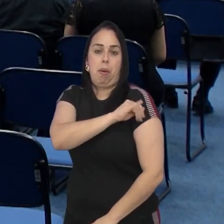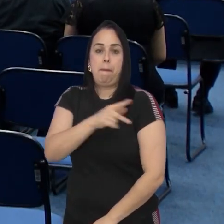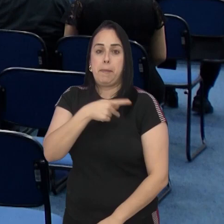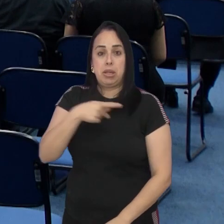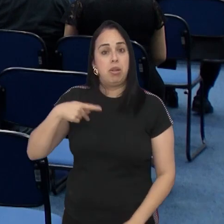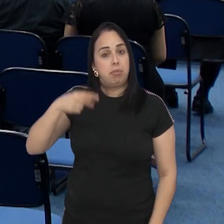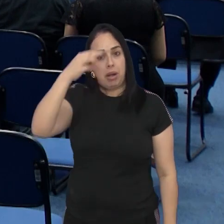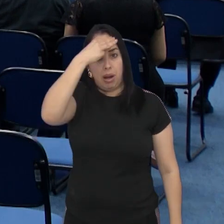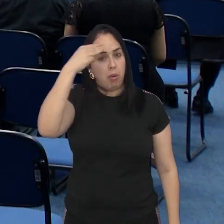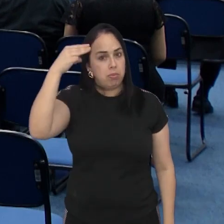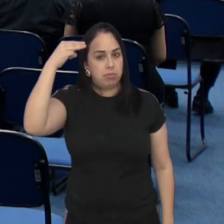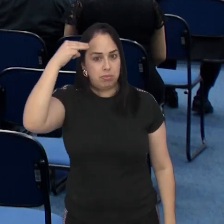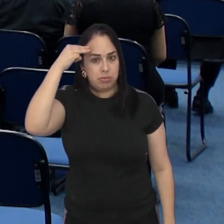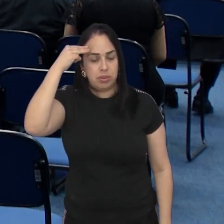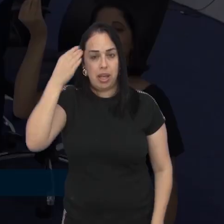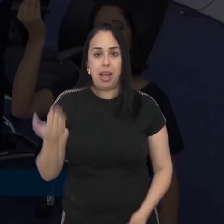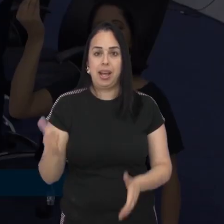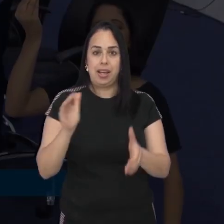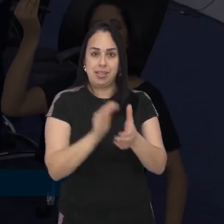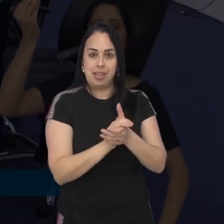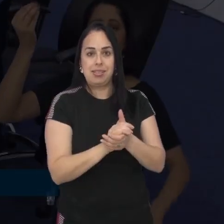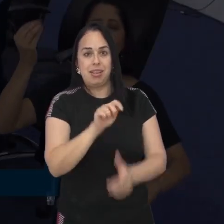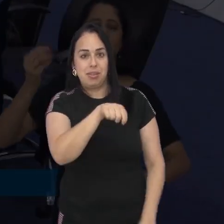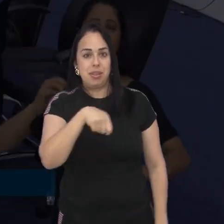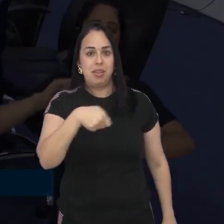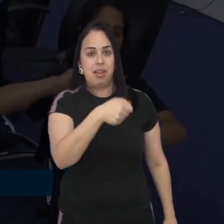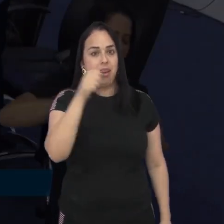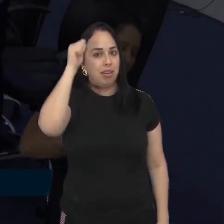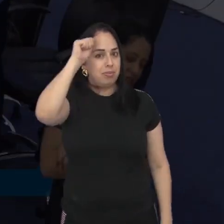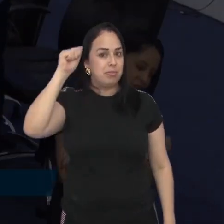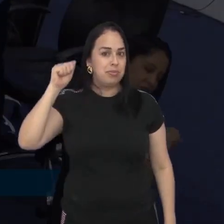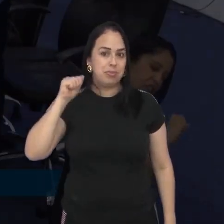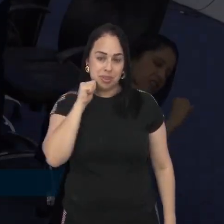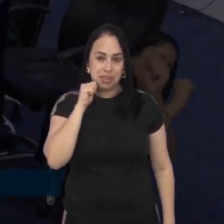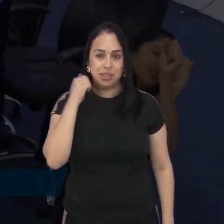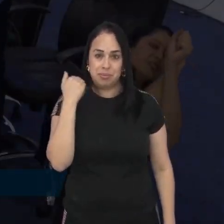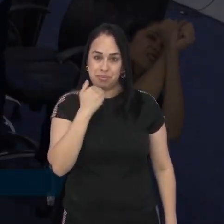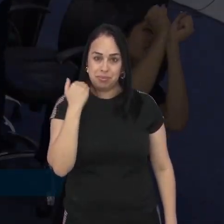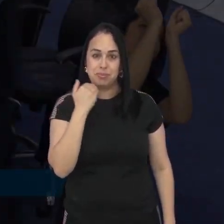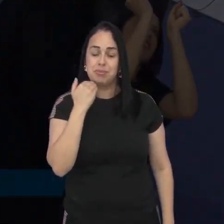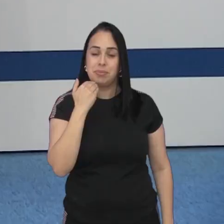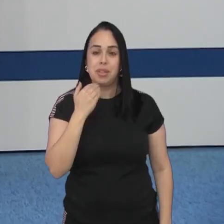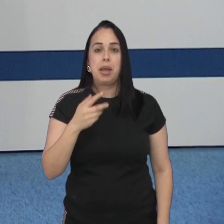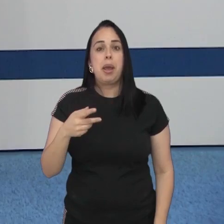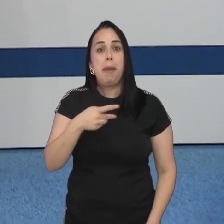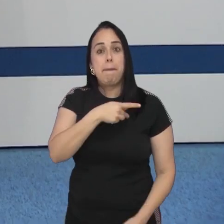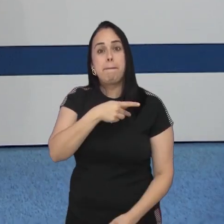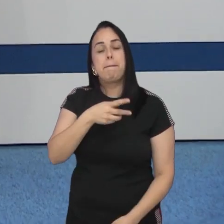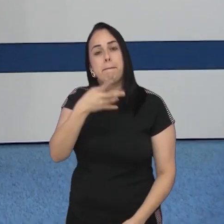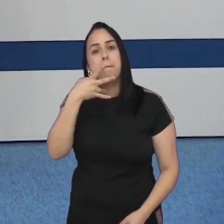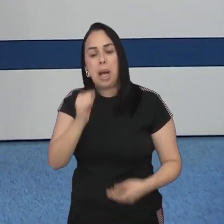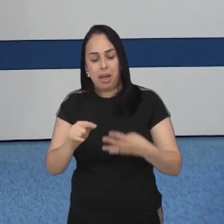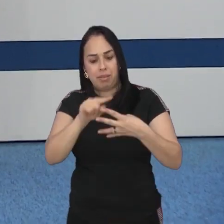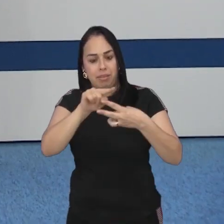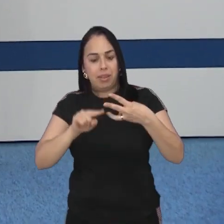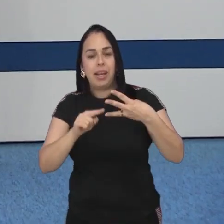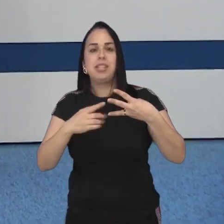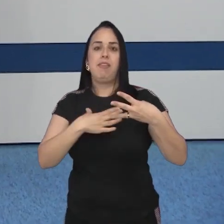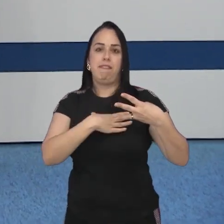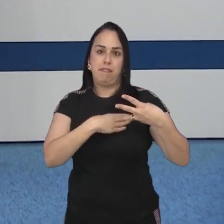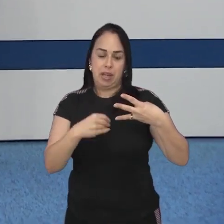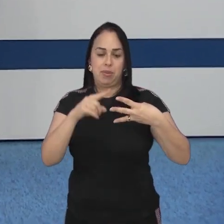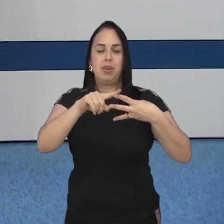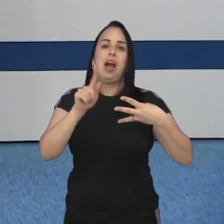pastor Marcos Davi Ferreira de Andrade é casado com Andréa Rocha Gonçalves de Andrade e pai de 3 filhos,